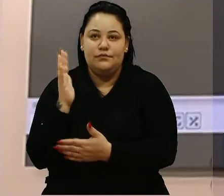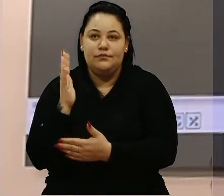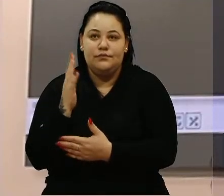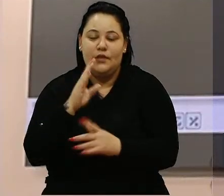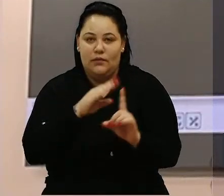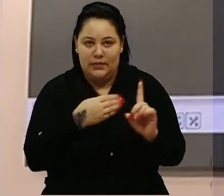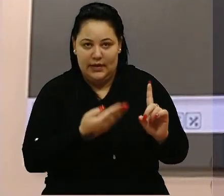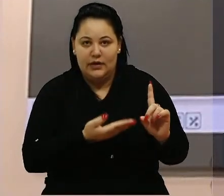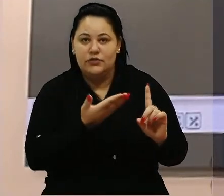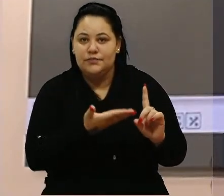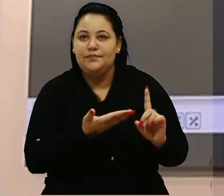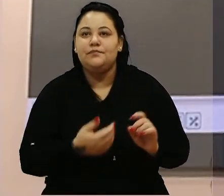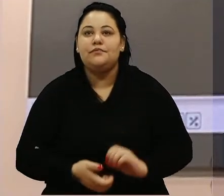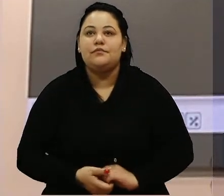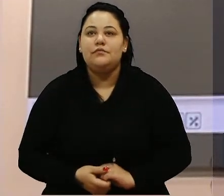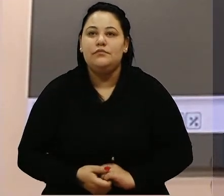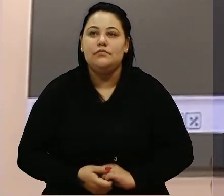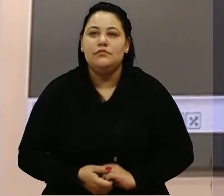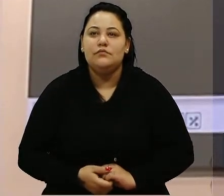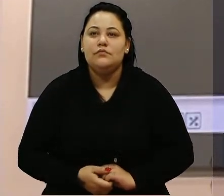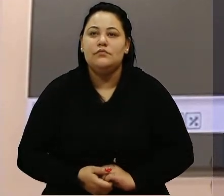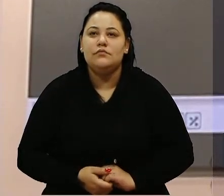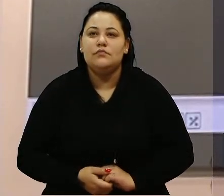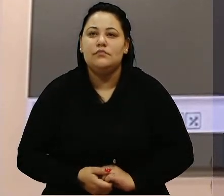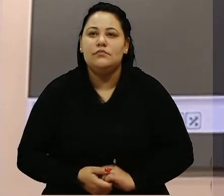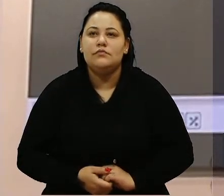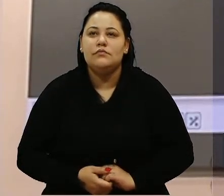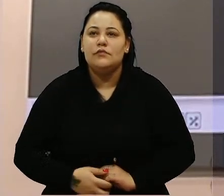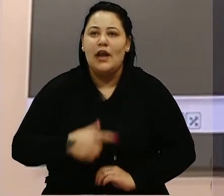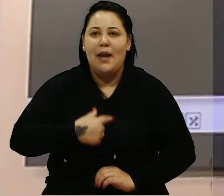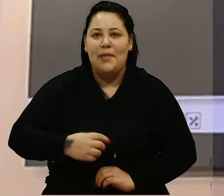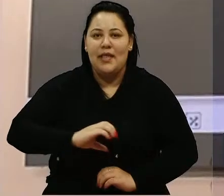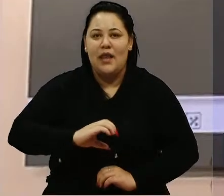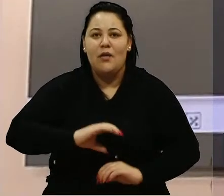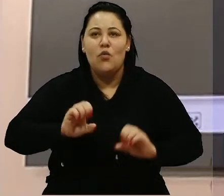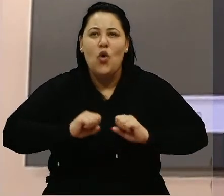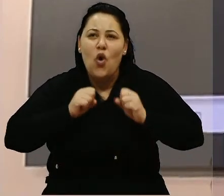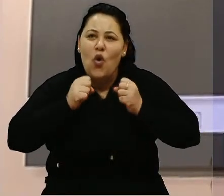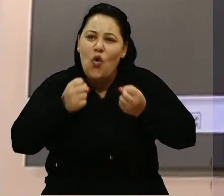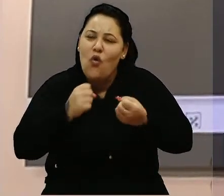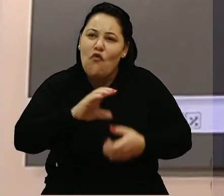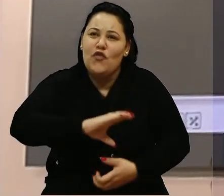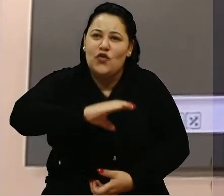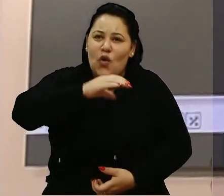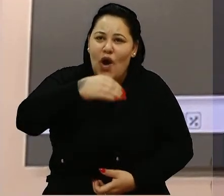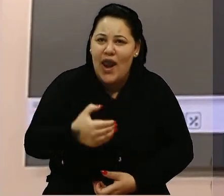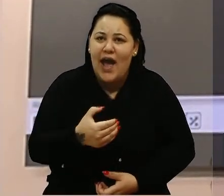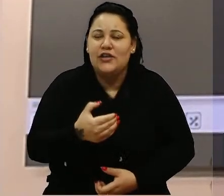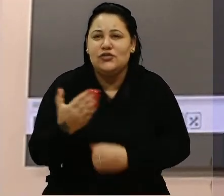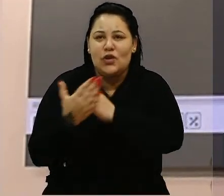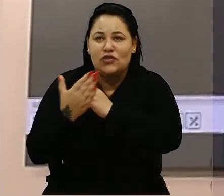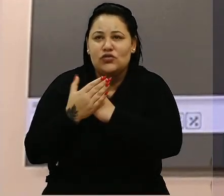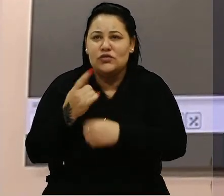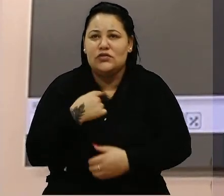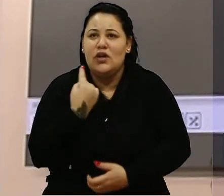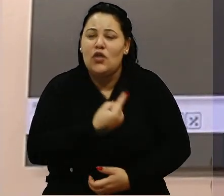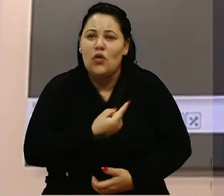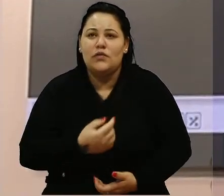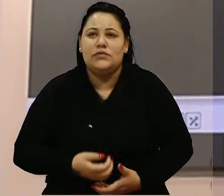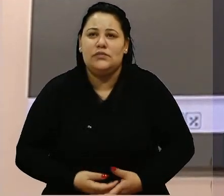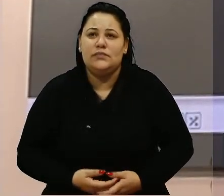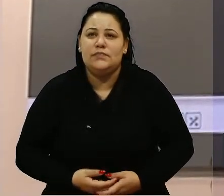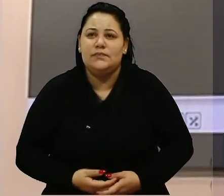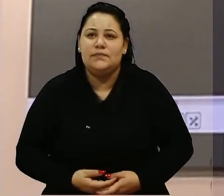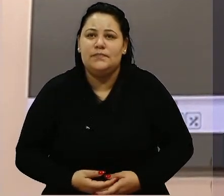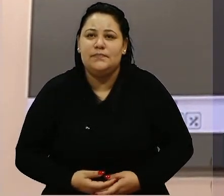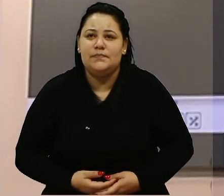Um exemplo de dedicação, coragem e serviço ao próximo. Joel é um